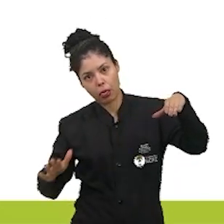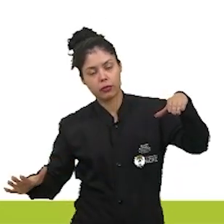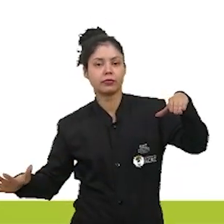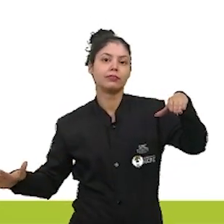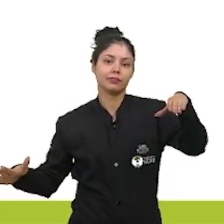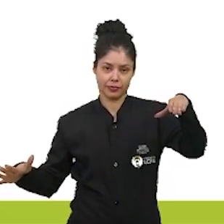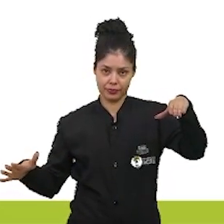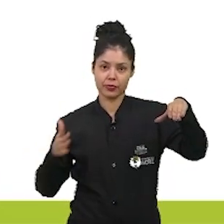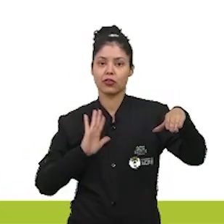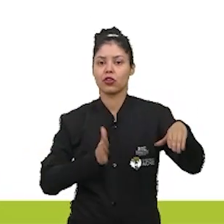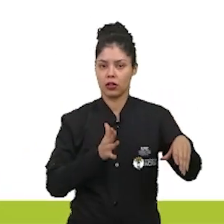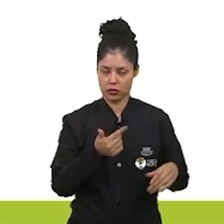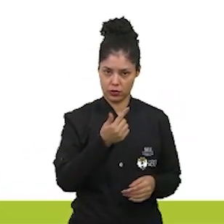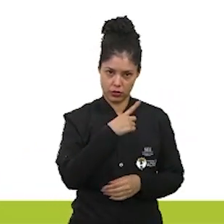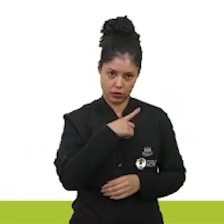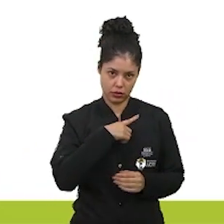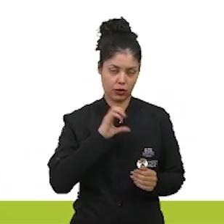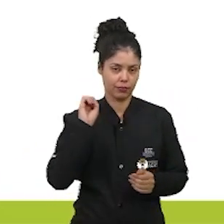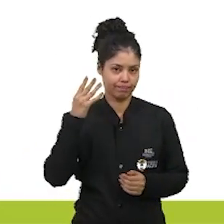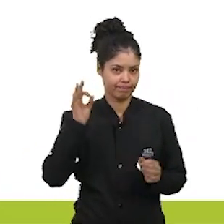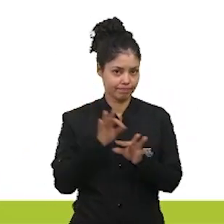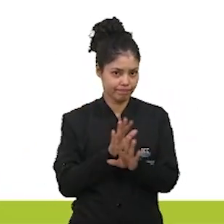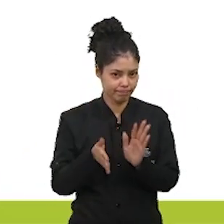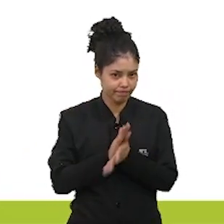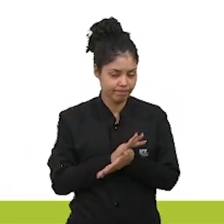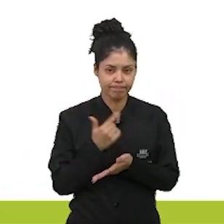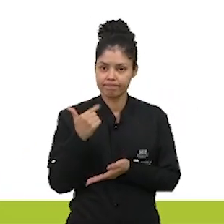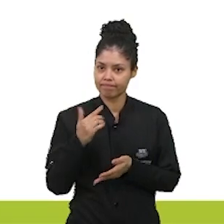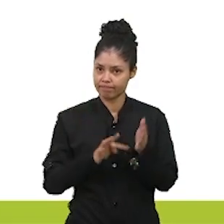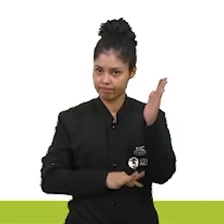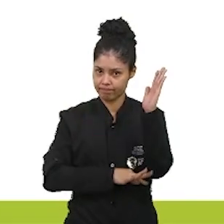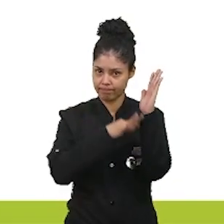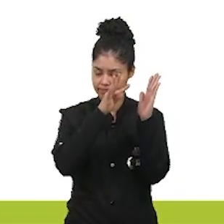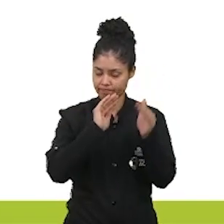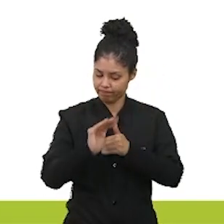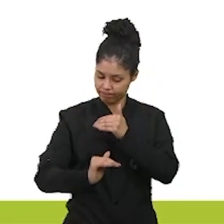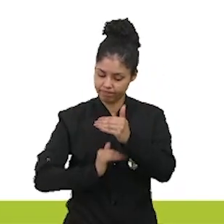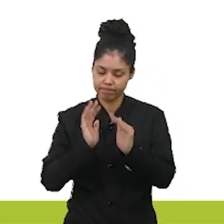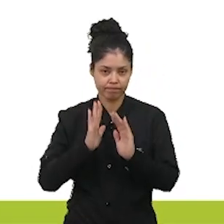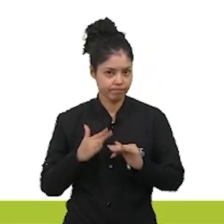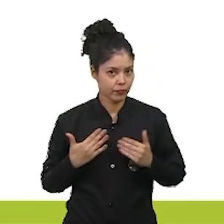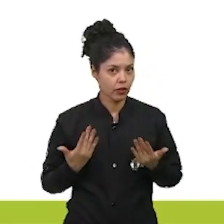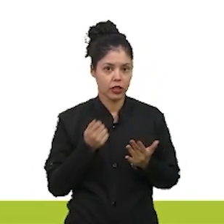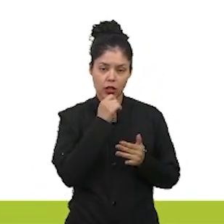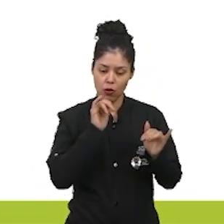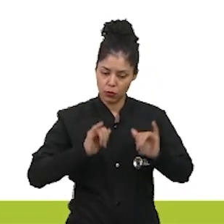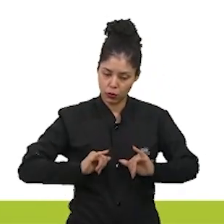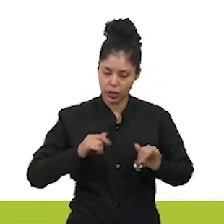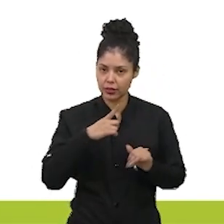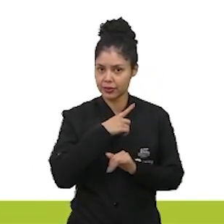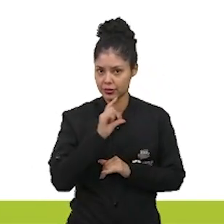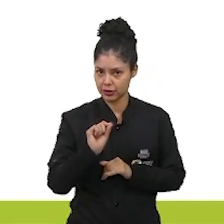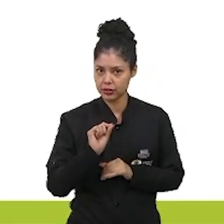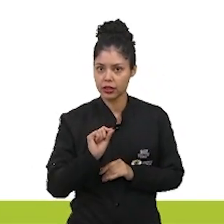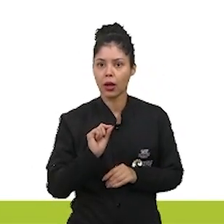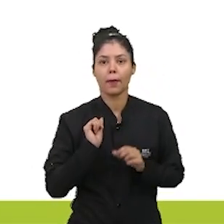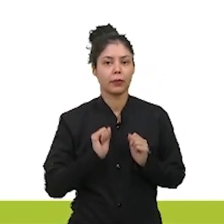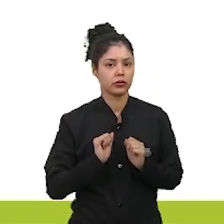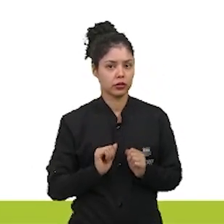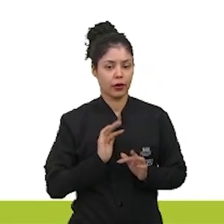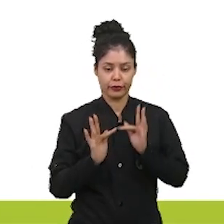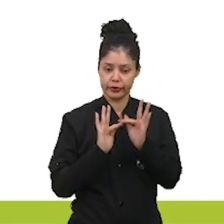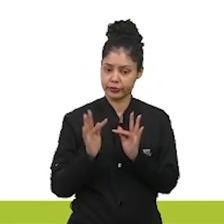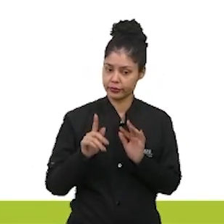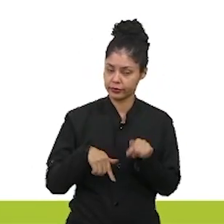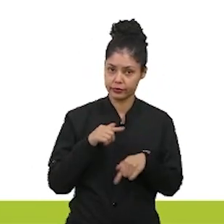ali já degradado, tá? Então, o intemperismo é o processo pelo qual que ele sofre ali, pode ser o químico, o físico